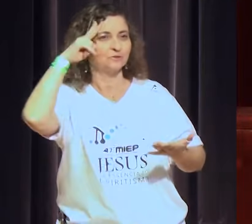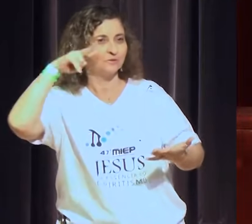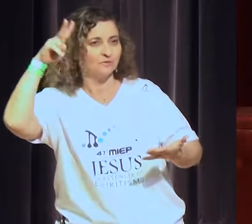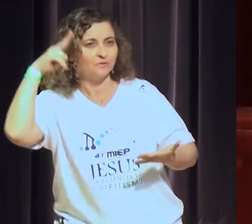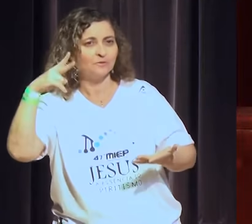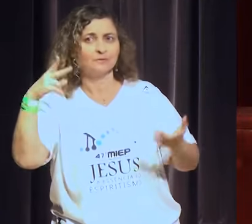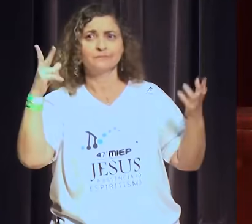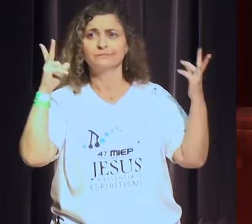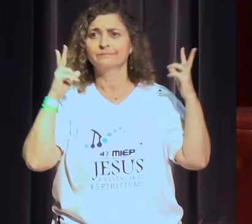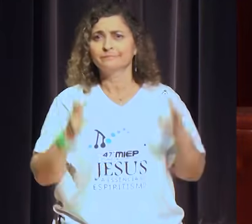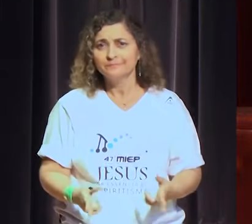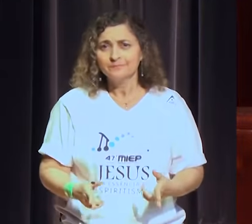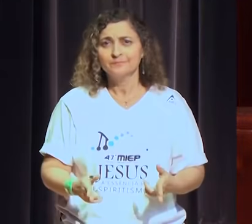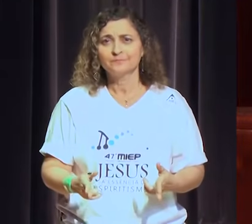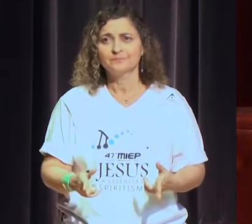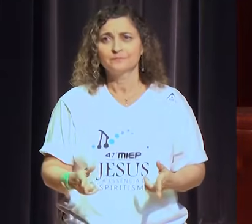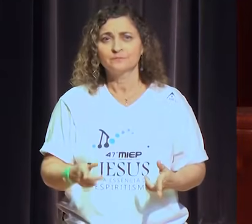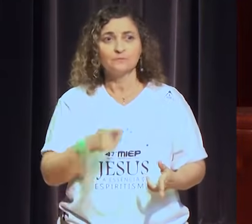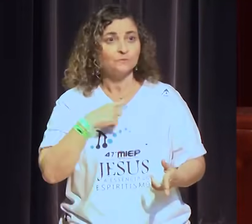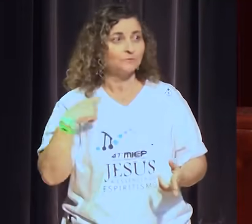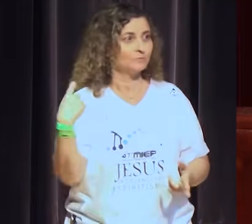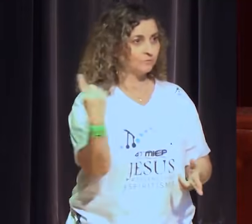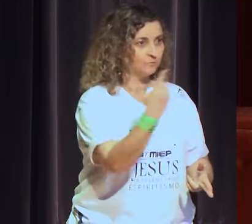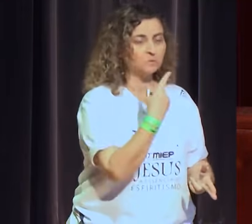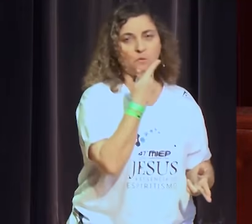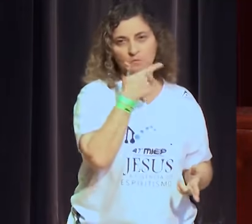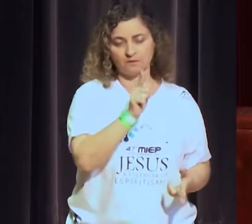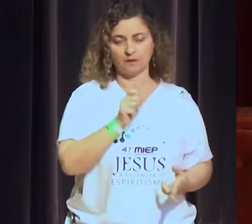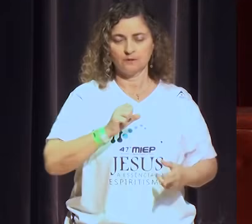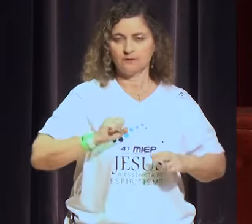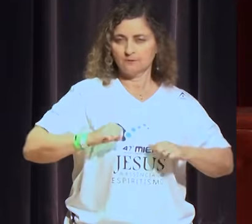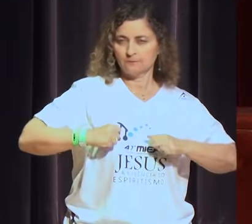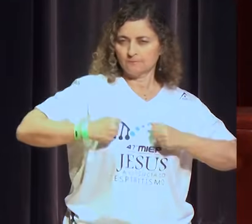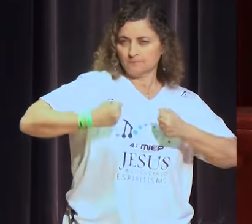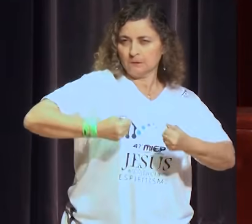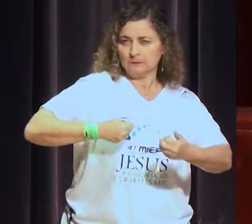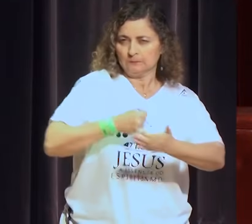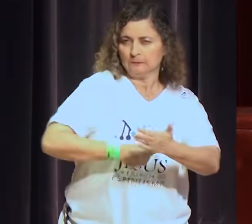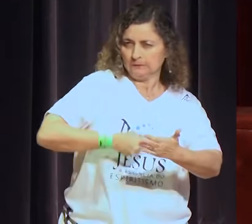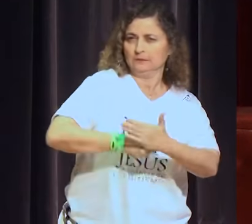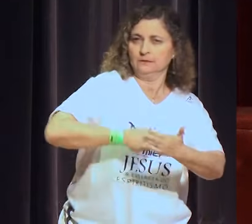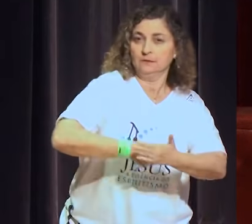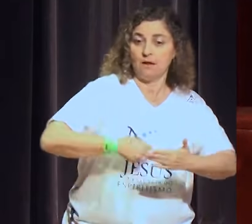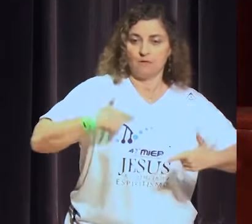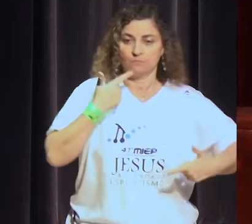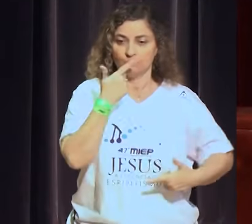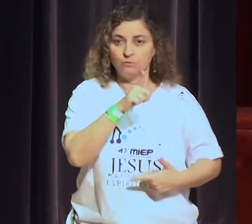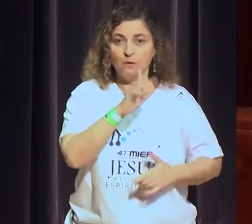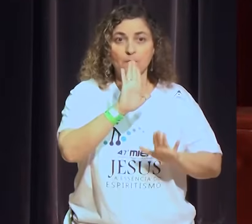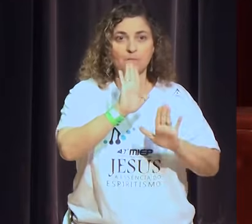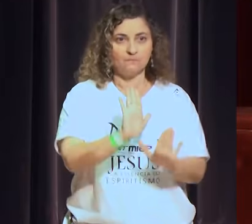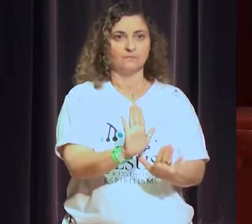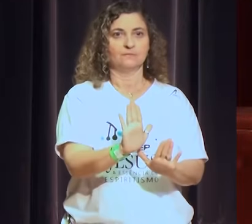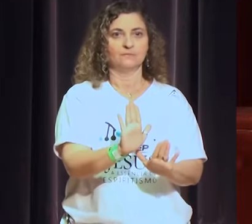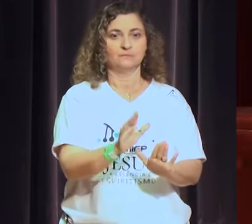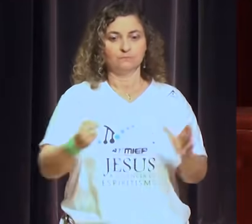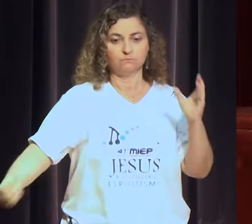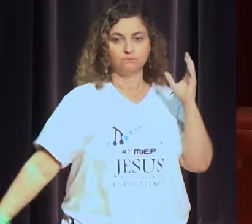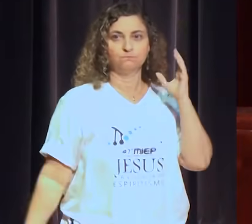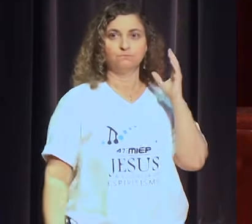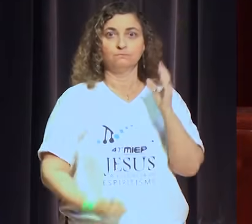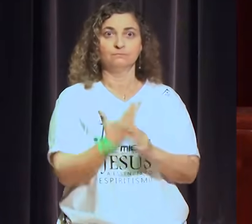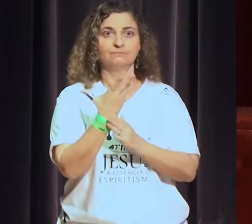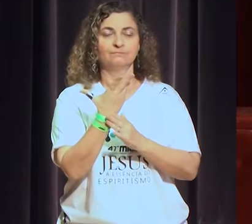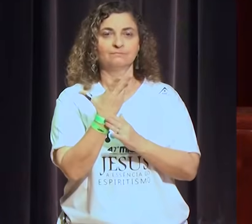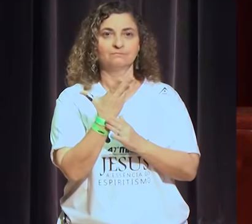O esforço nos leva até um limiar, aí surge alguém, sempre surge alguém, não é? Sempre surge